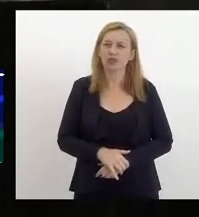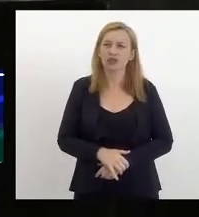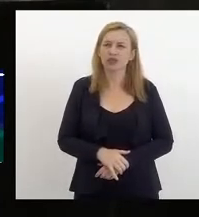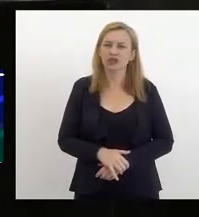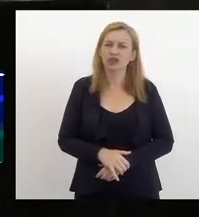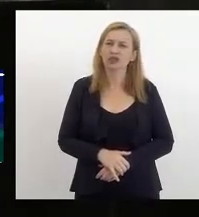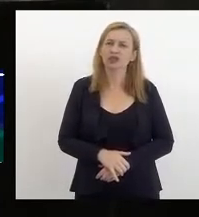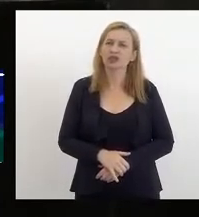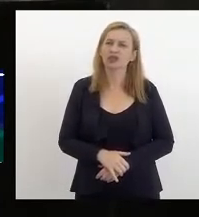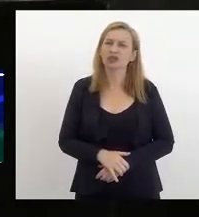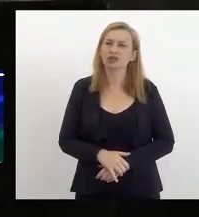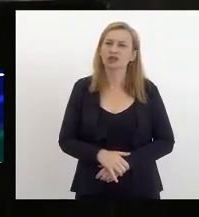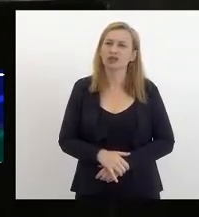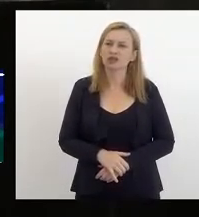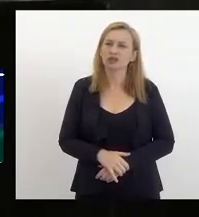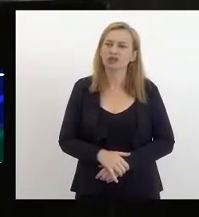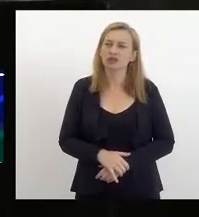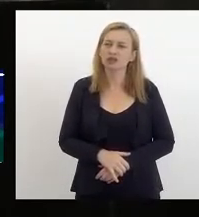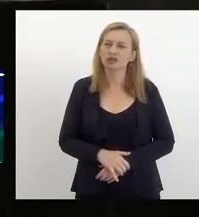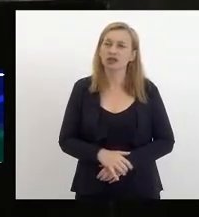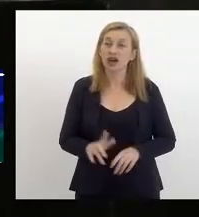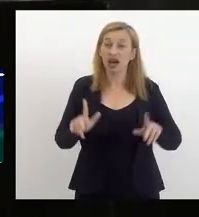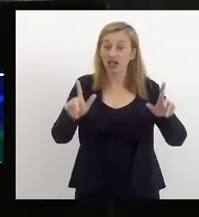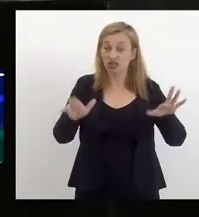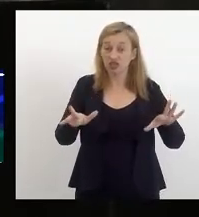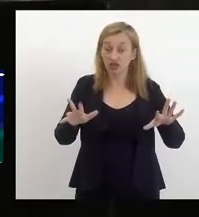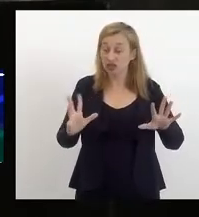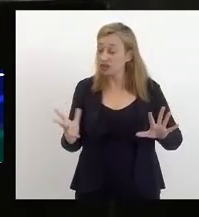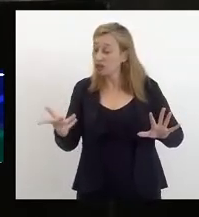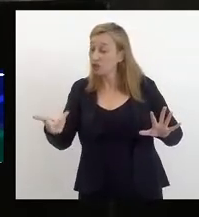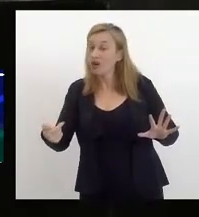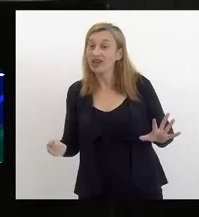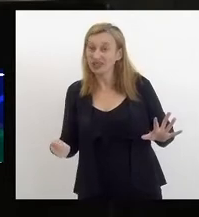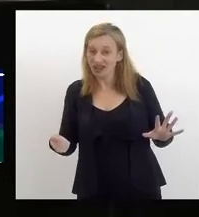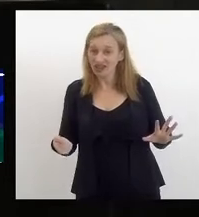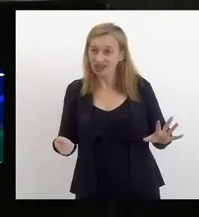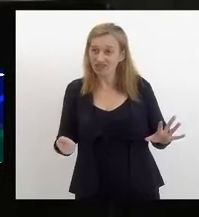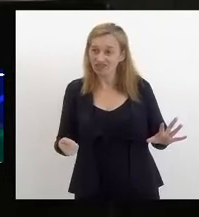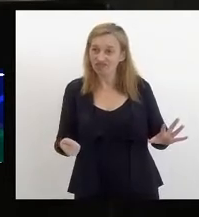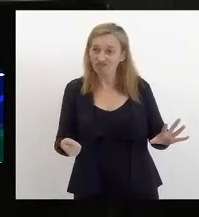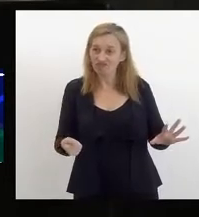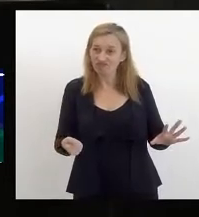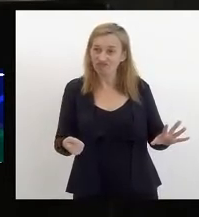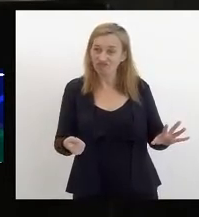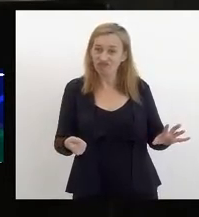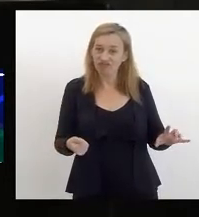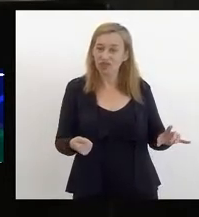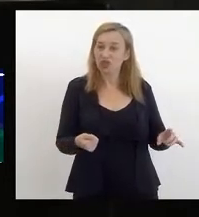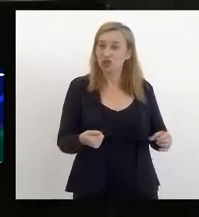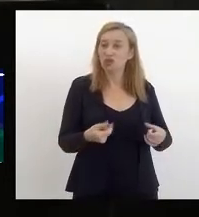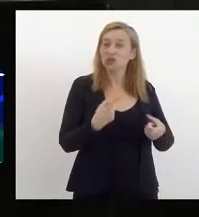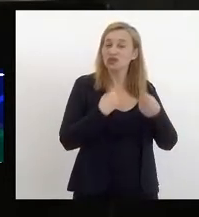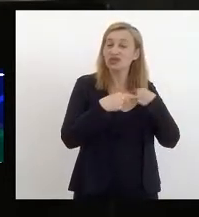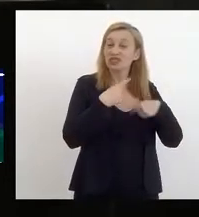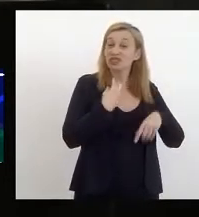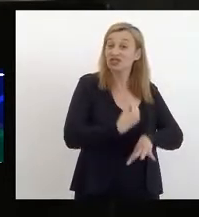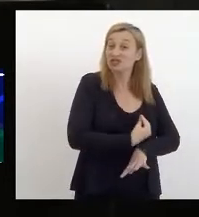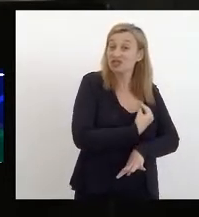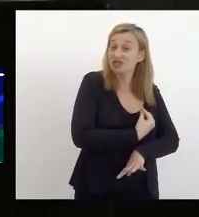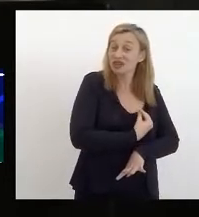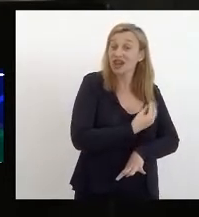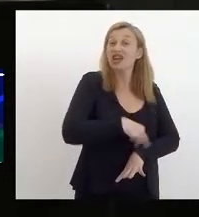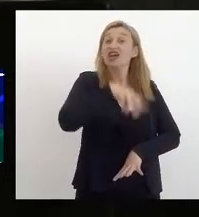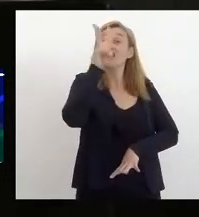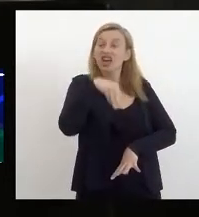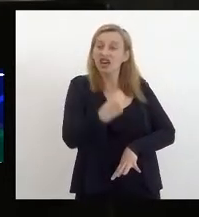qualidade e na expectativa de vida sim na qualidade na expectativa de vida de quem